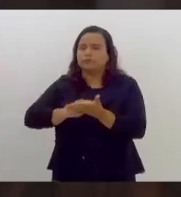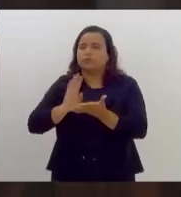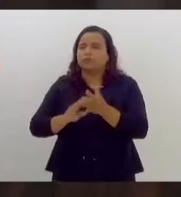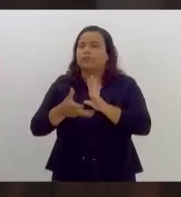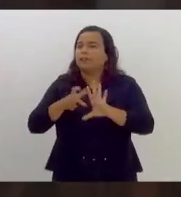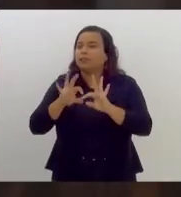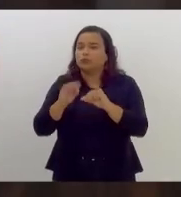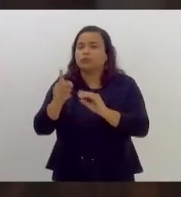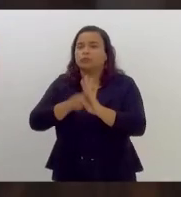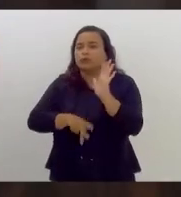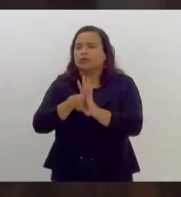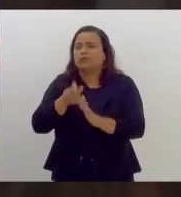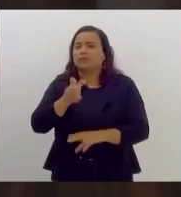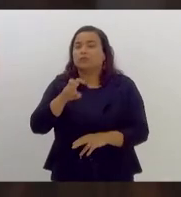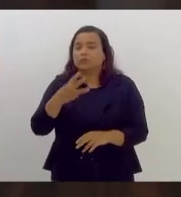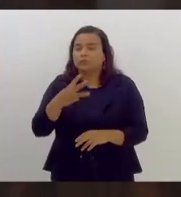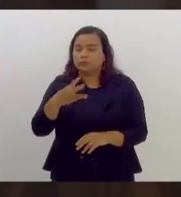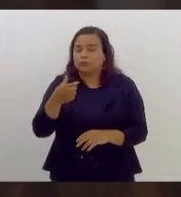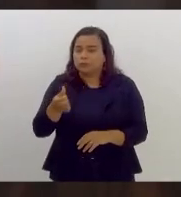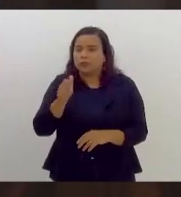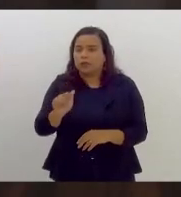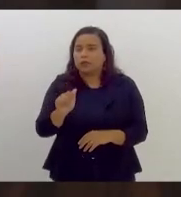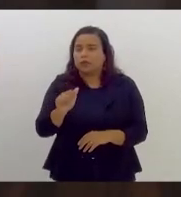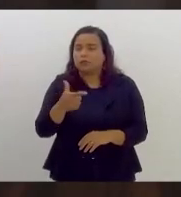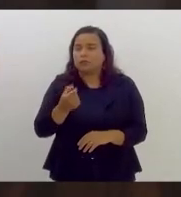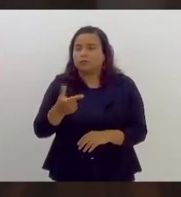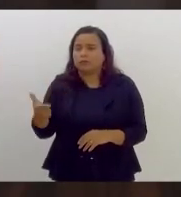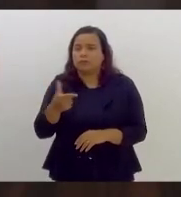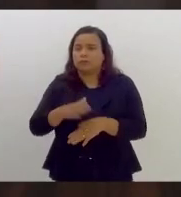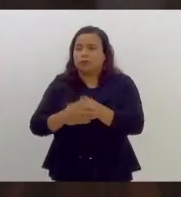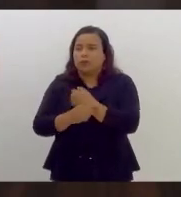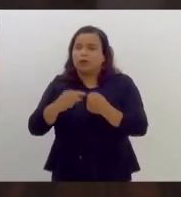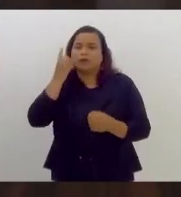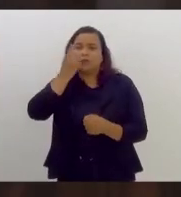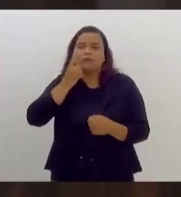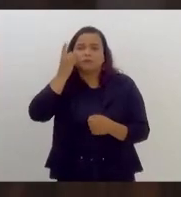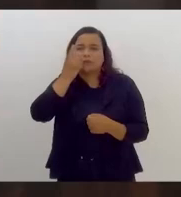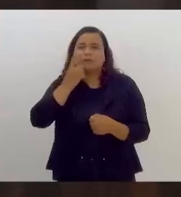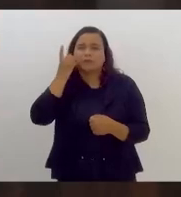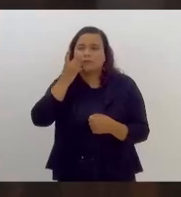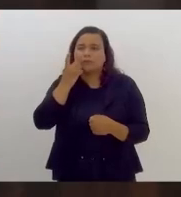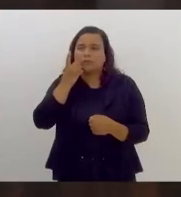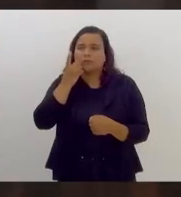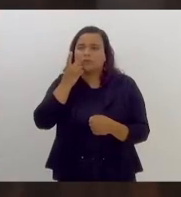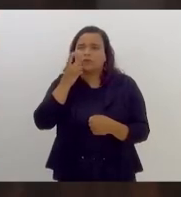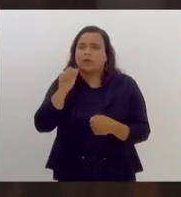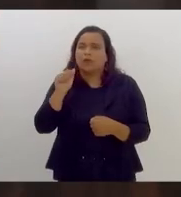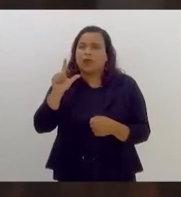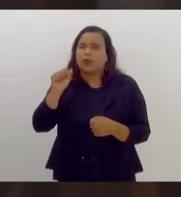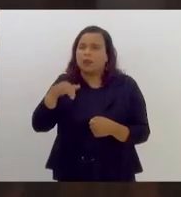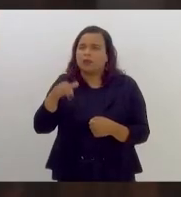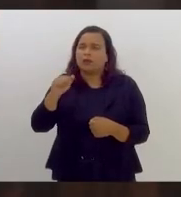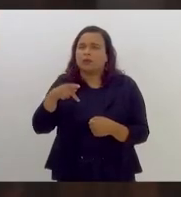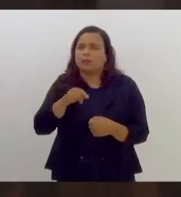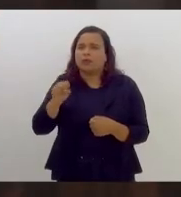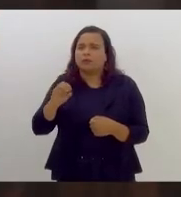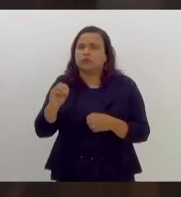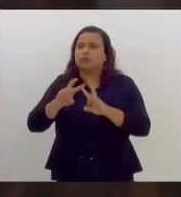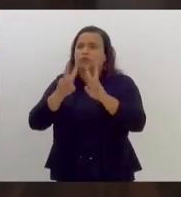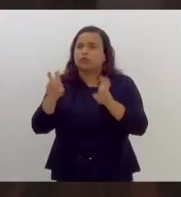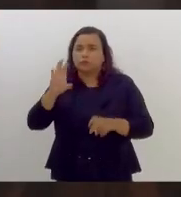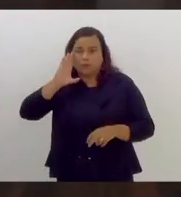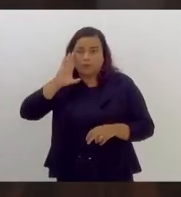ao projeto de lei 5336-A de 22, de autoria da deputada Alana Passo, que dispõe sobre a prioridade